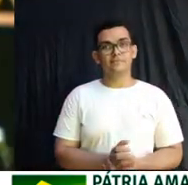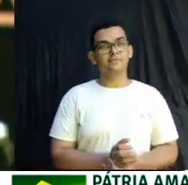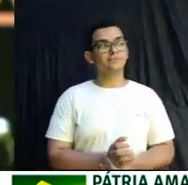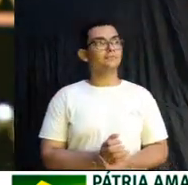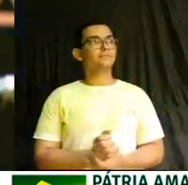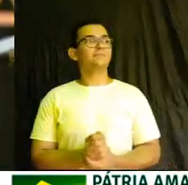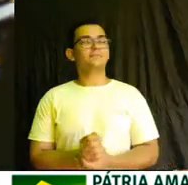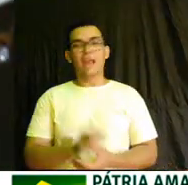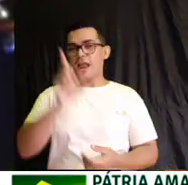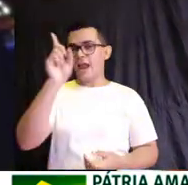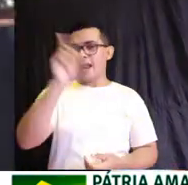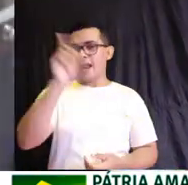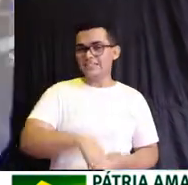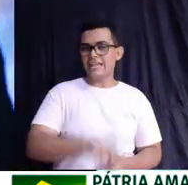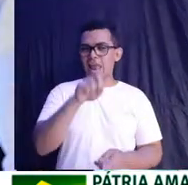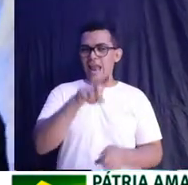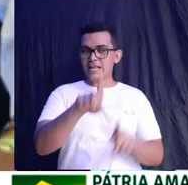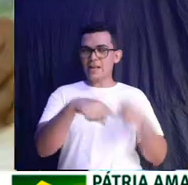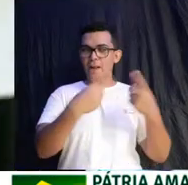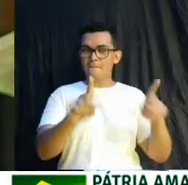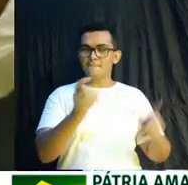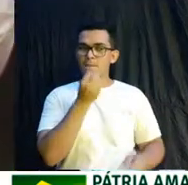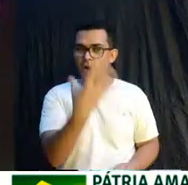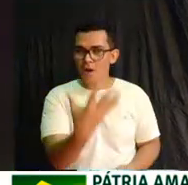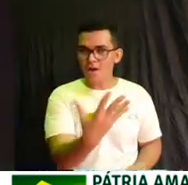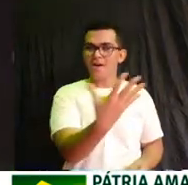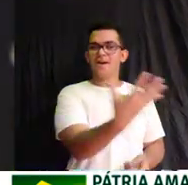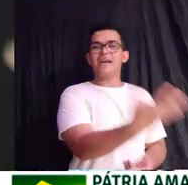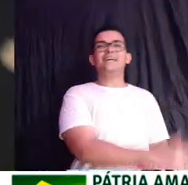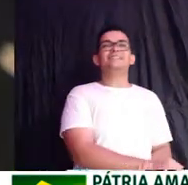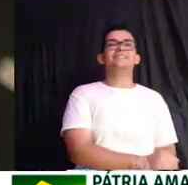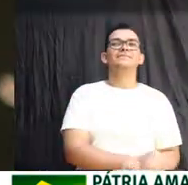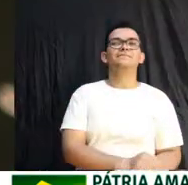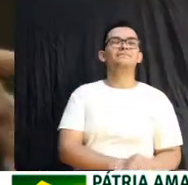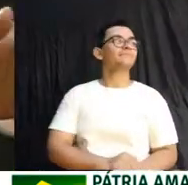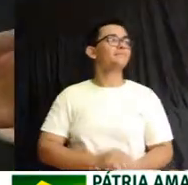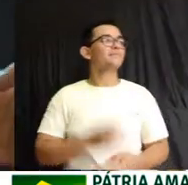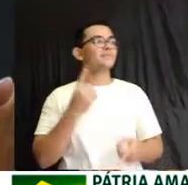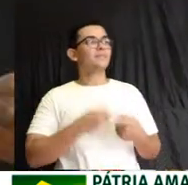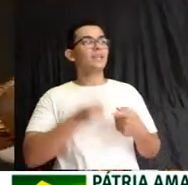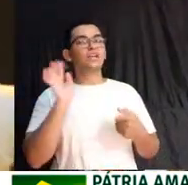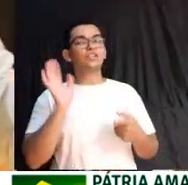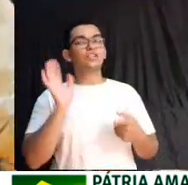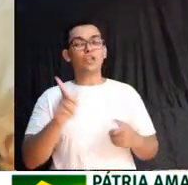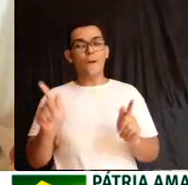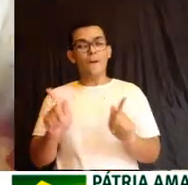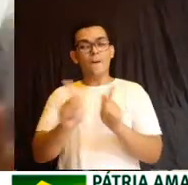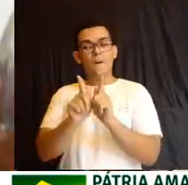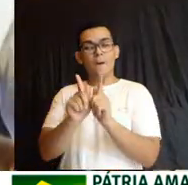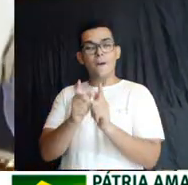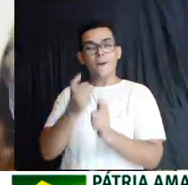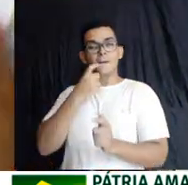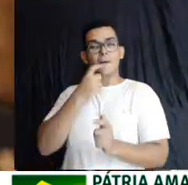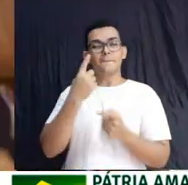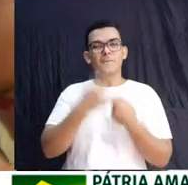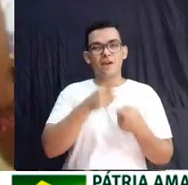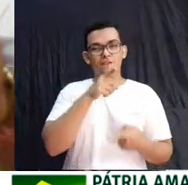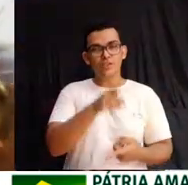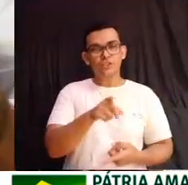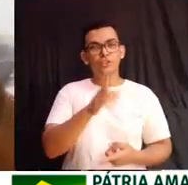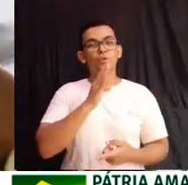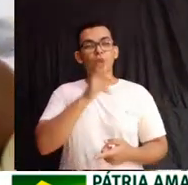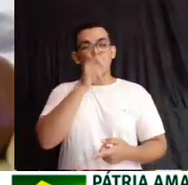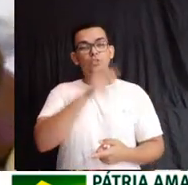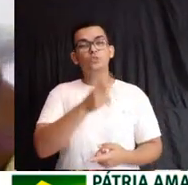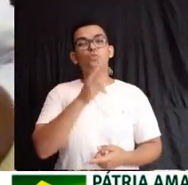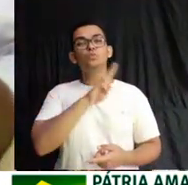ano. É isso? Essa é da boa, menino. Eu vim agora do lado já do homem aqui, rapaz. Esse cabra aqui, você que não conhece, é o